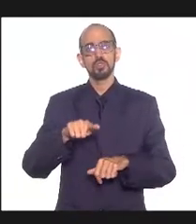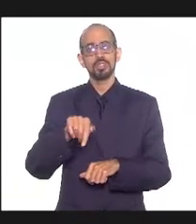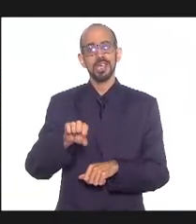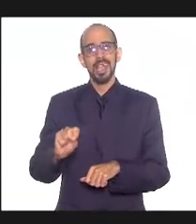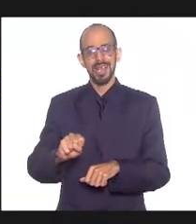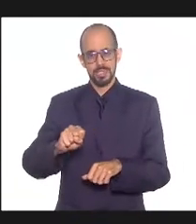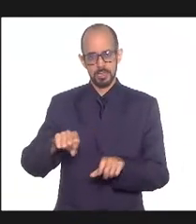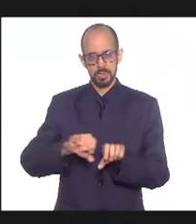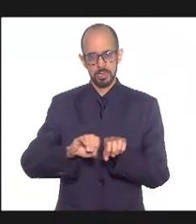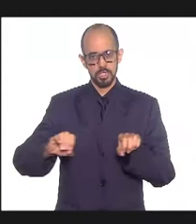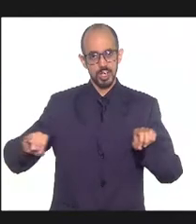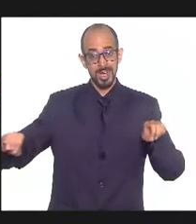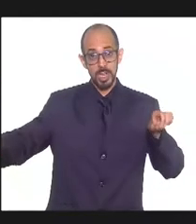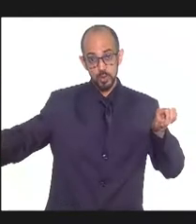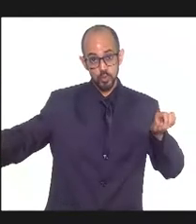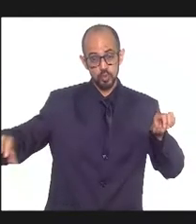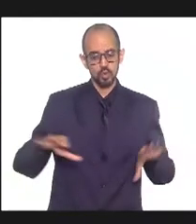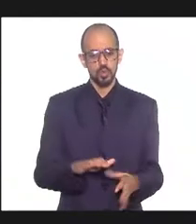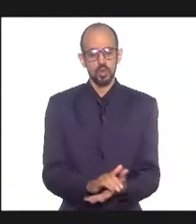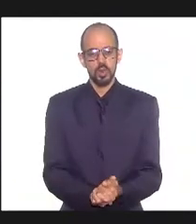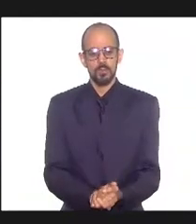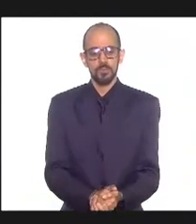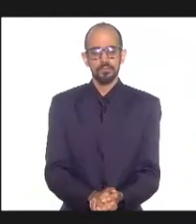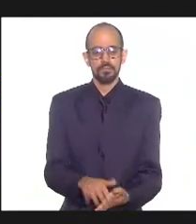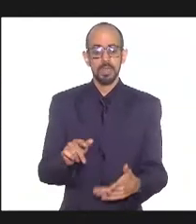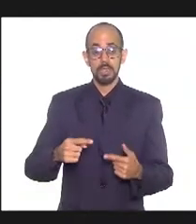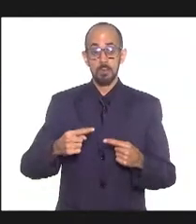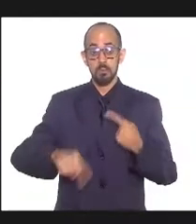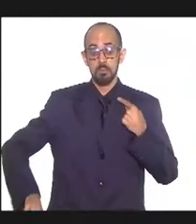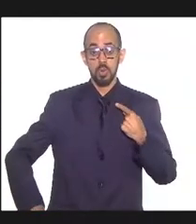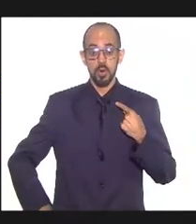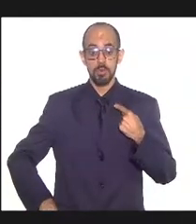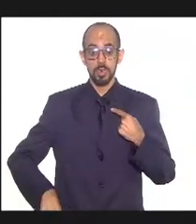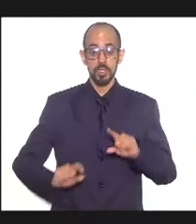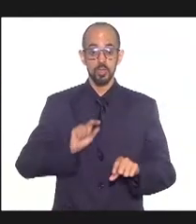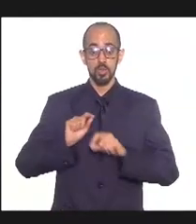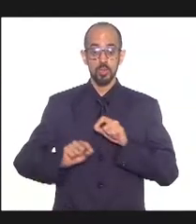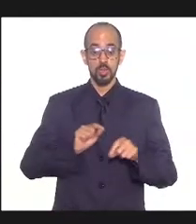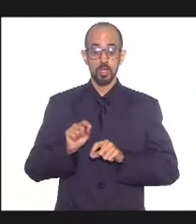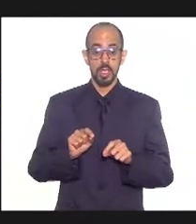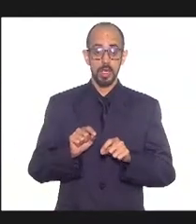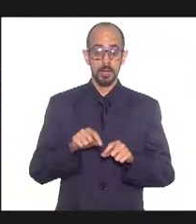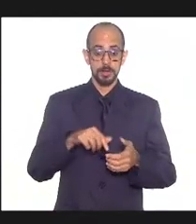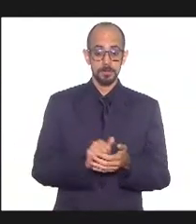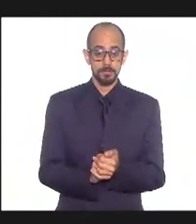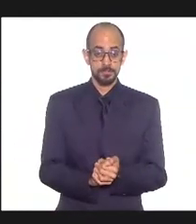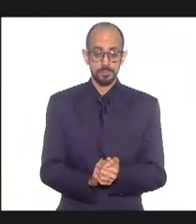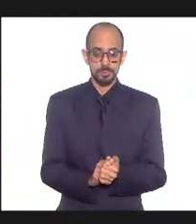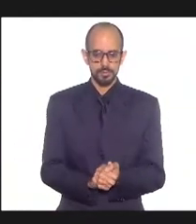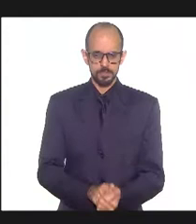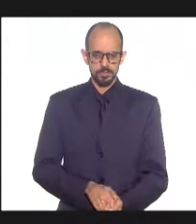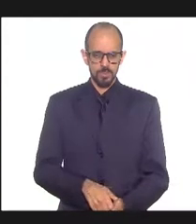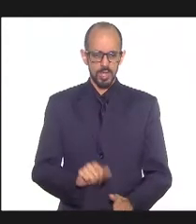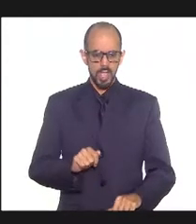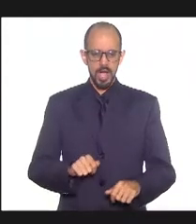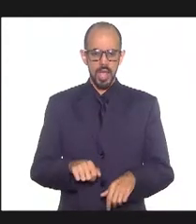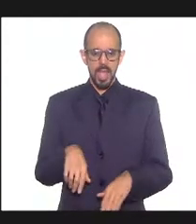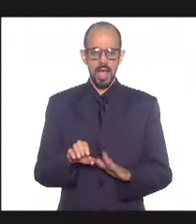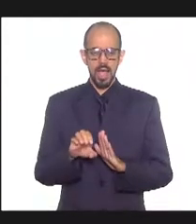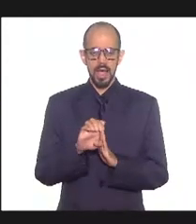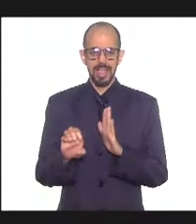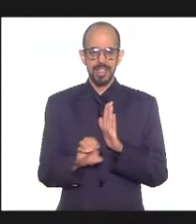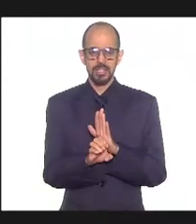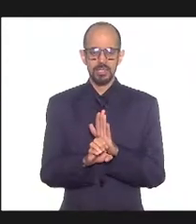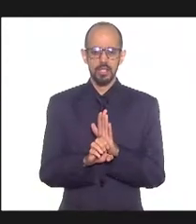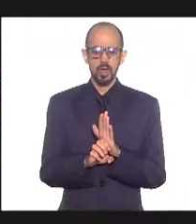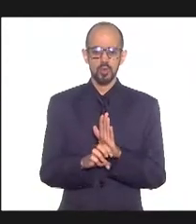vedada a edição de medida provisória para sua regulamentação. O constituinte, já na época, antes de 88, ele já antecipava, e